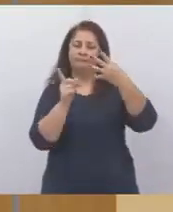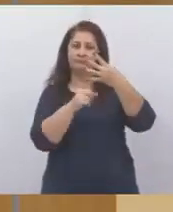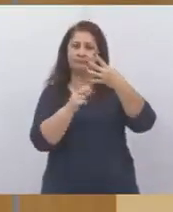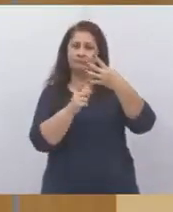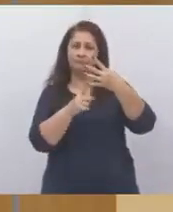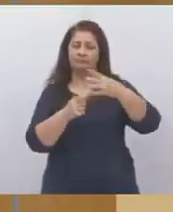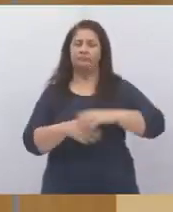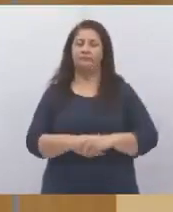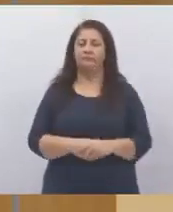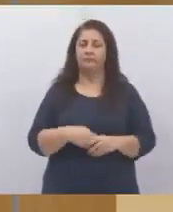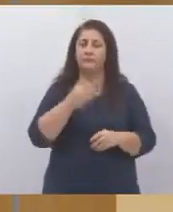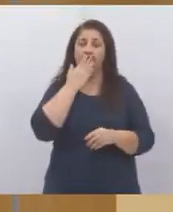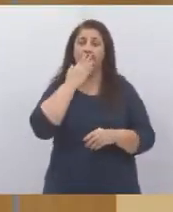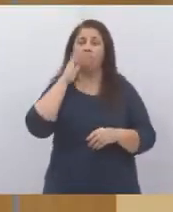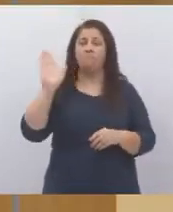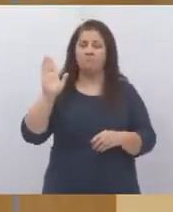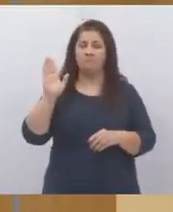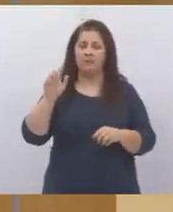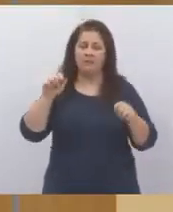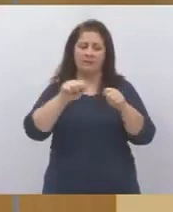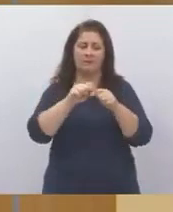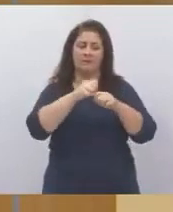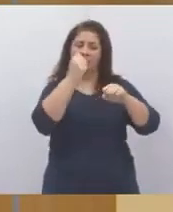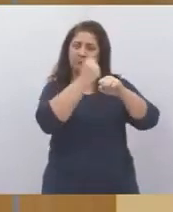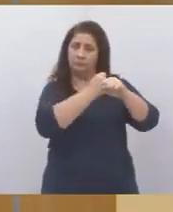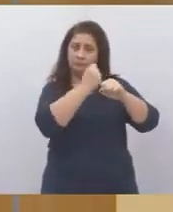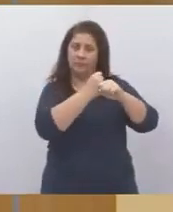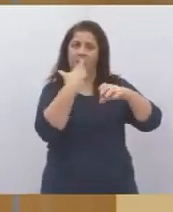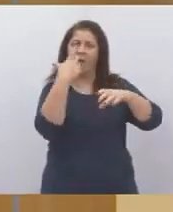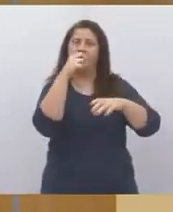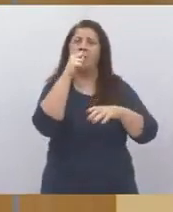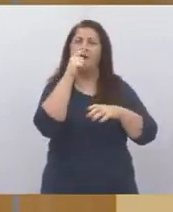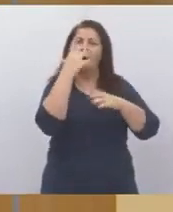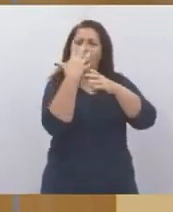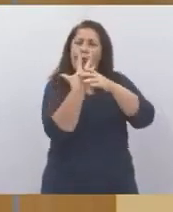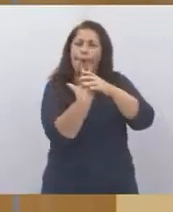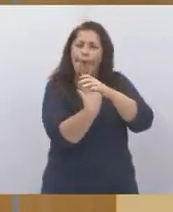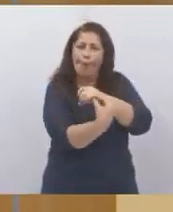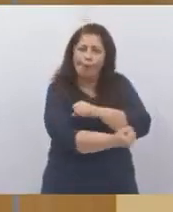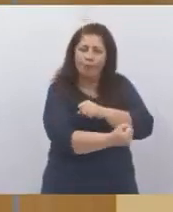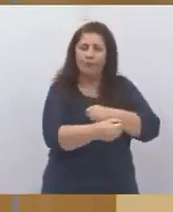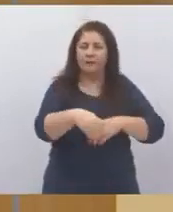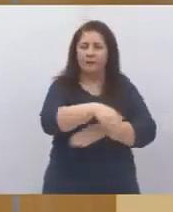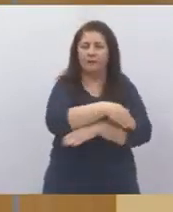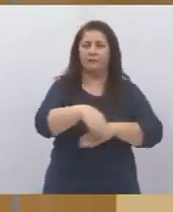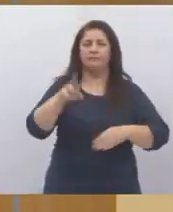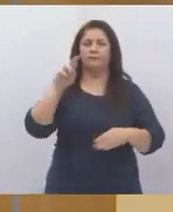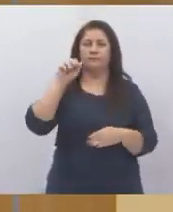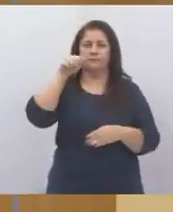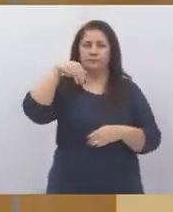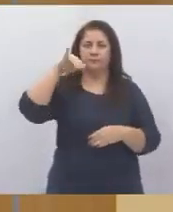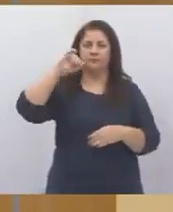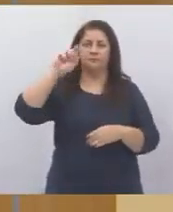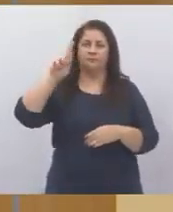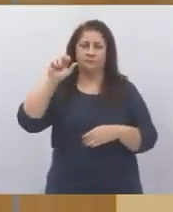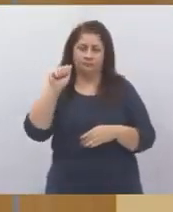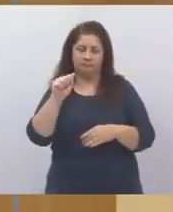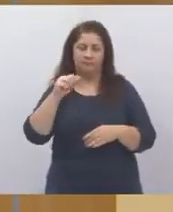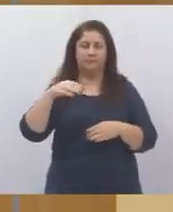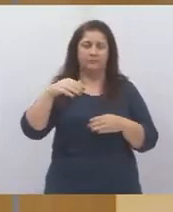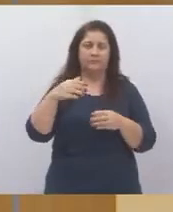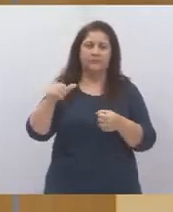aqui ó promover obras de drenagem revitalização da Rua ramira Cabral no centro da cidade